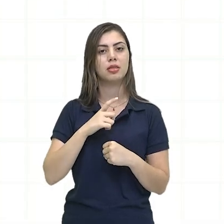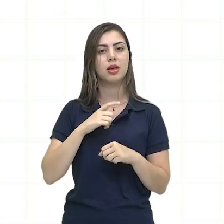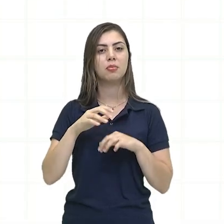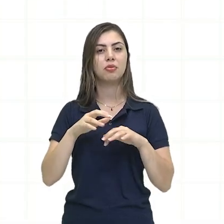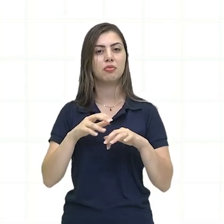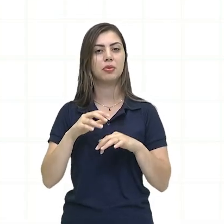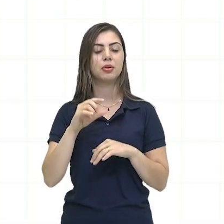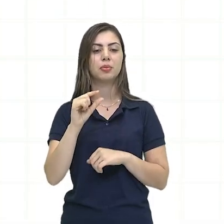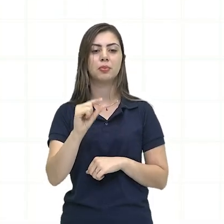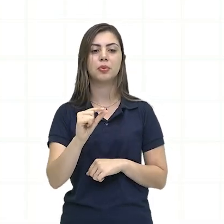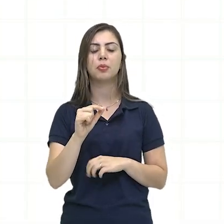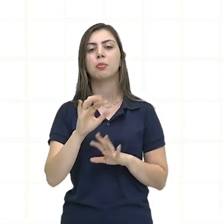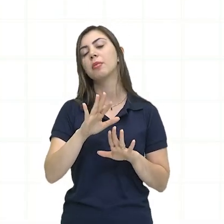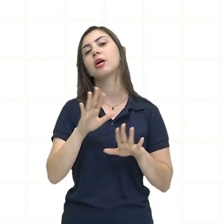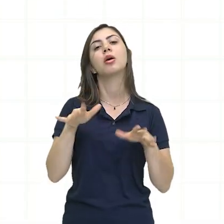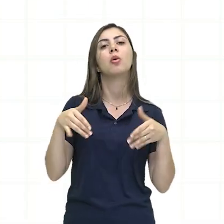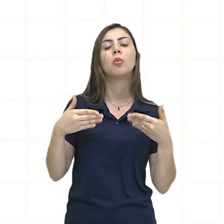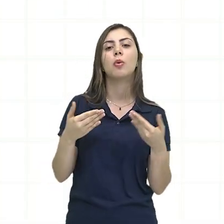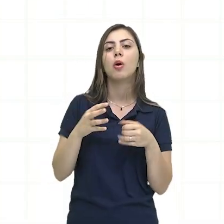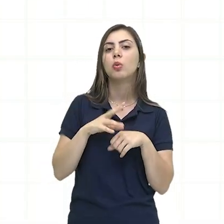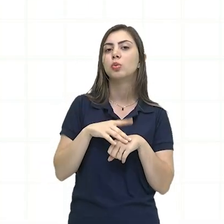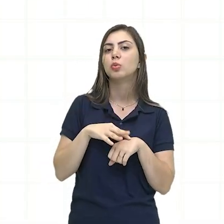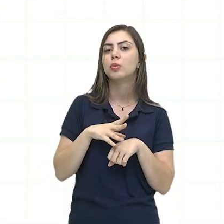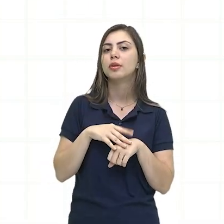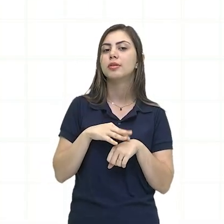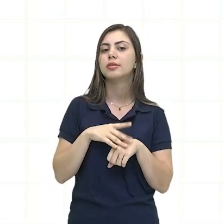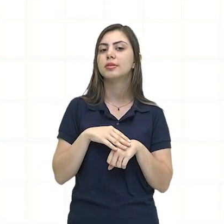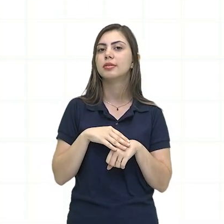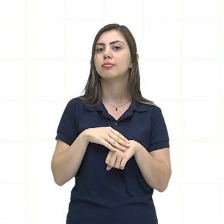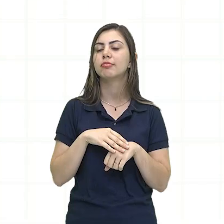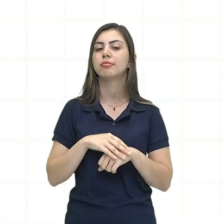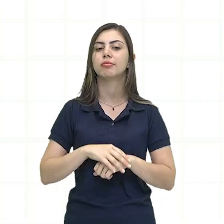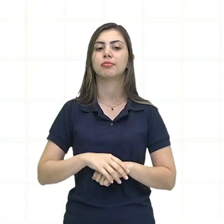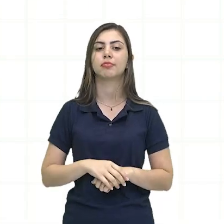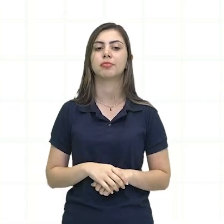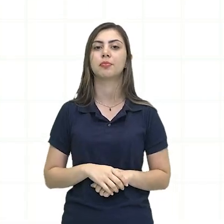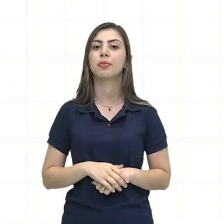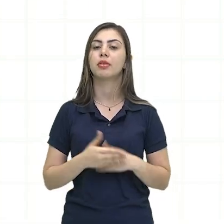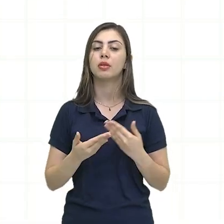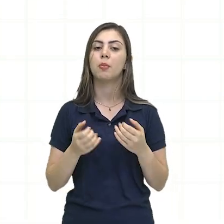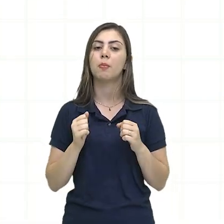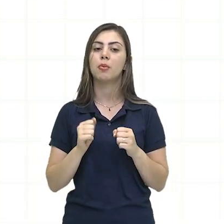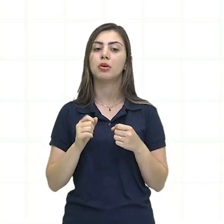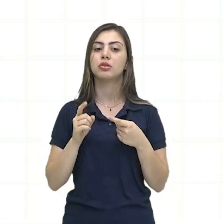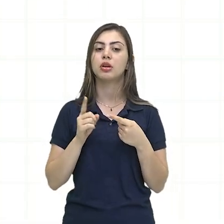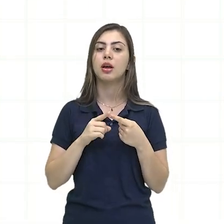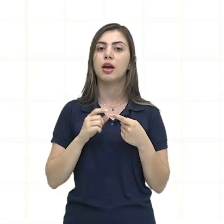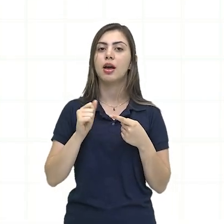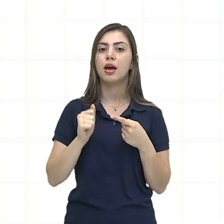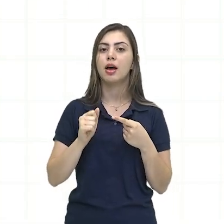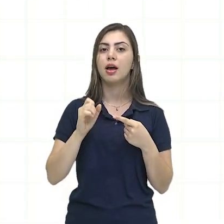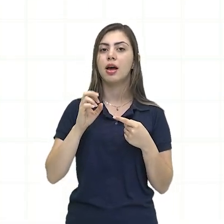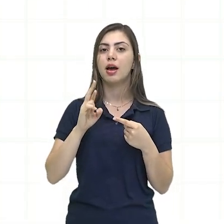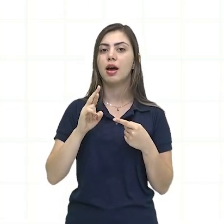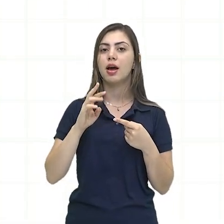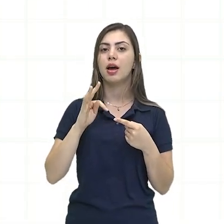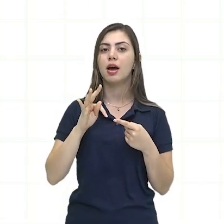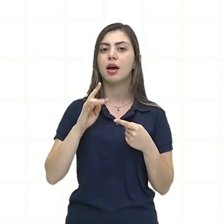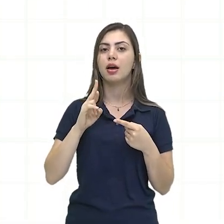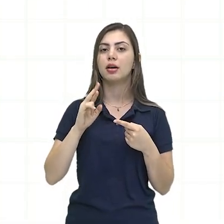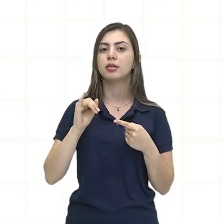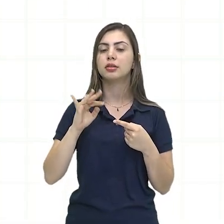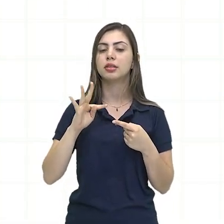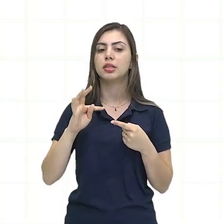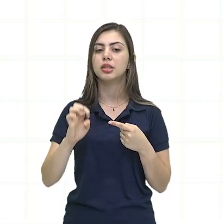aí, que tipo de doença nós temos aqui? Nós temos uma artrite, certo? E aí, o